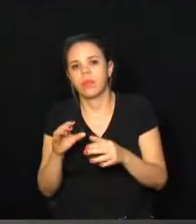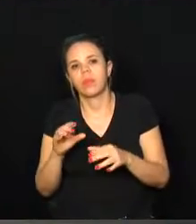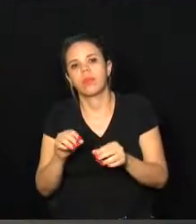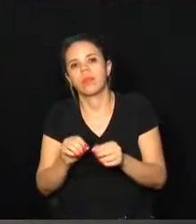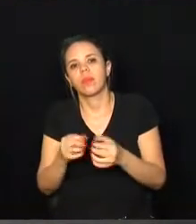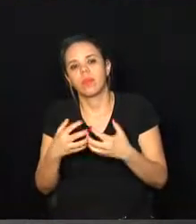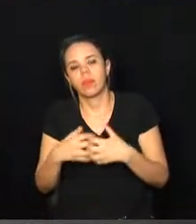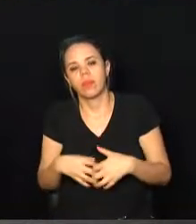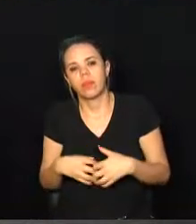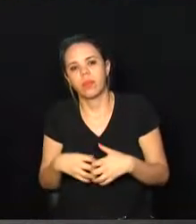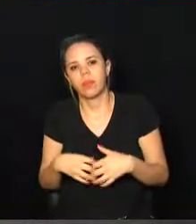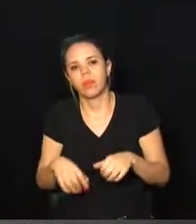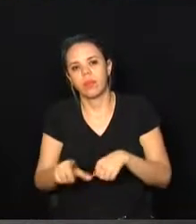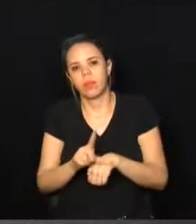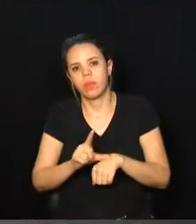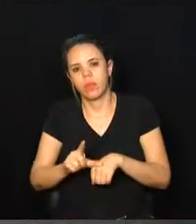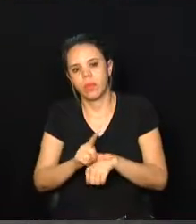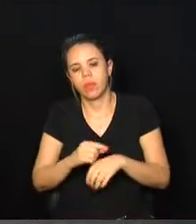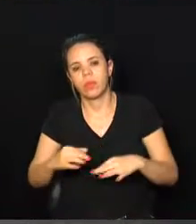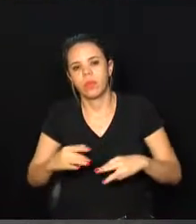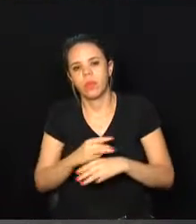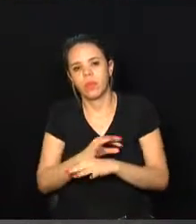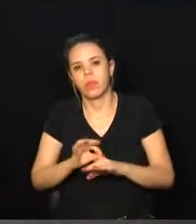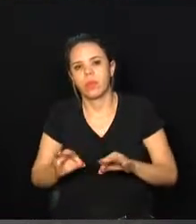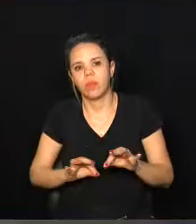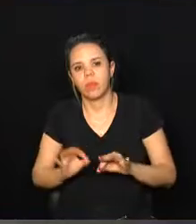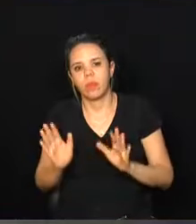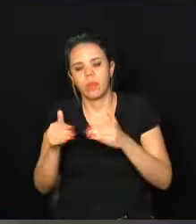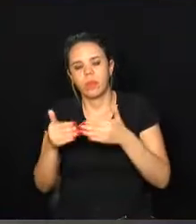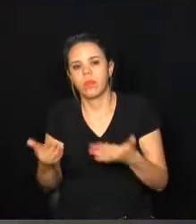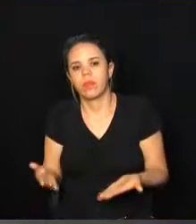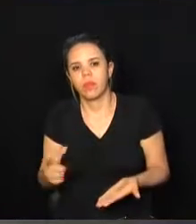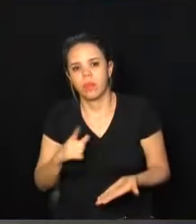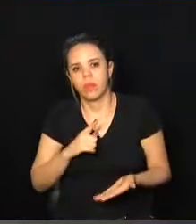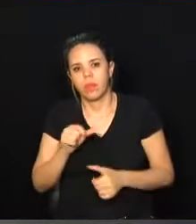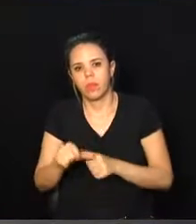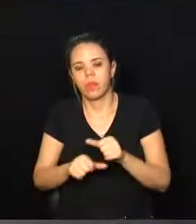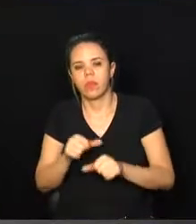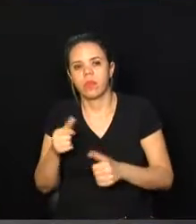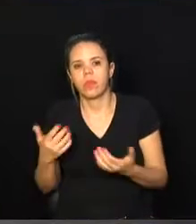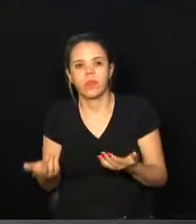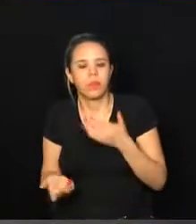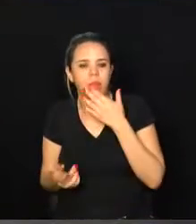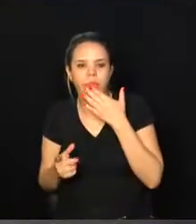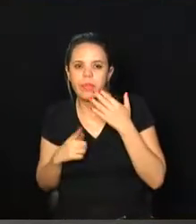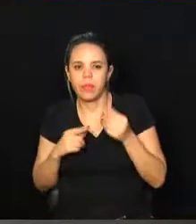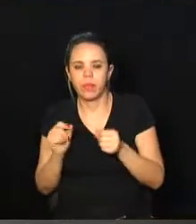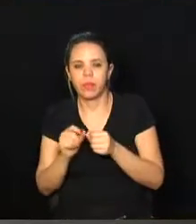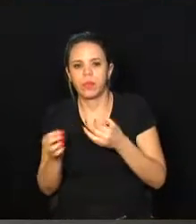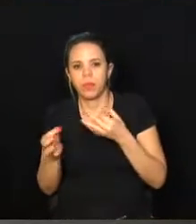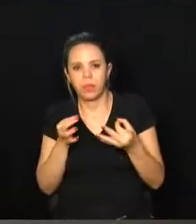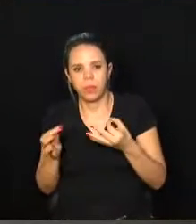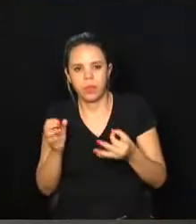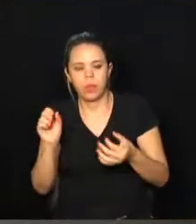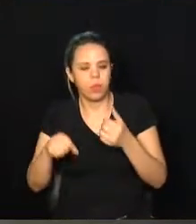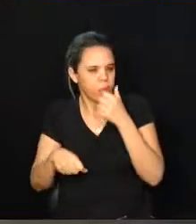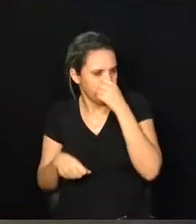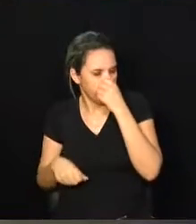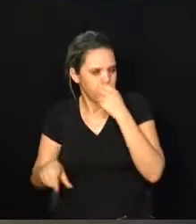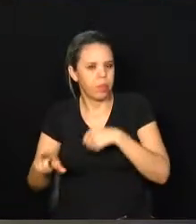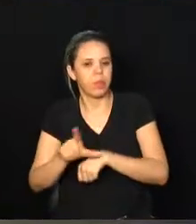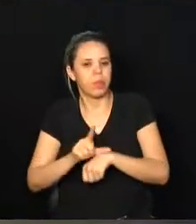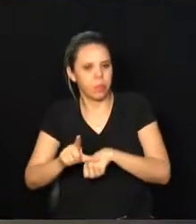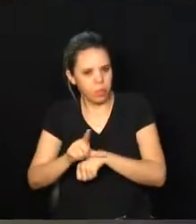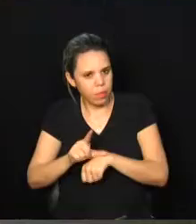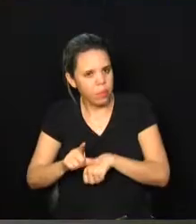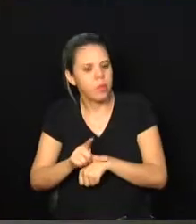consequência da legislação urbanística, que é o foco que a gente tem que mudar. A gente faz críticas, sim, a legislação